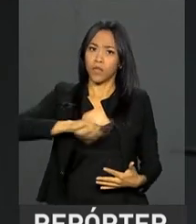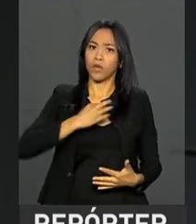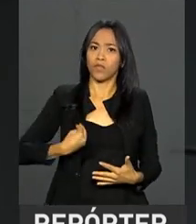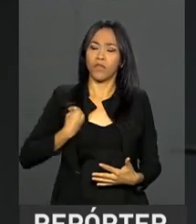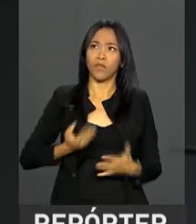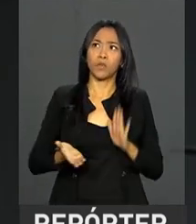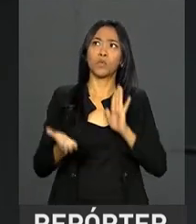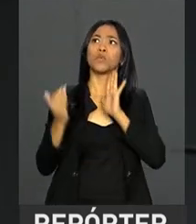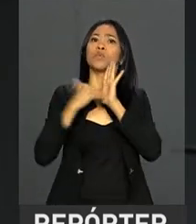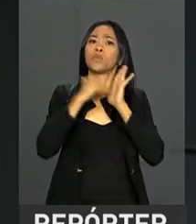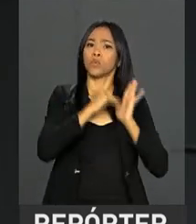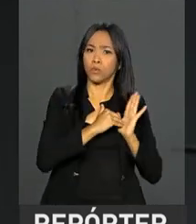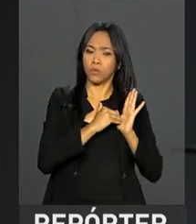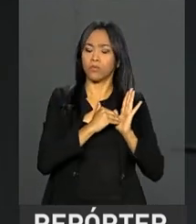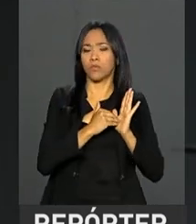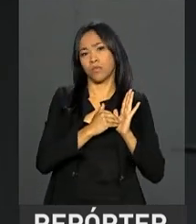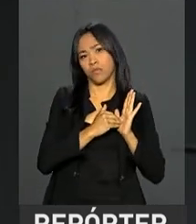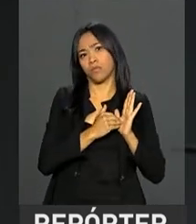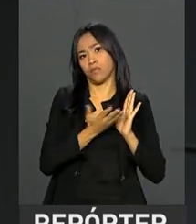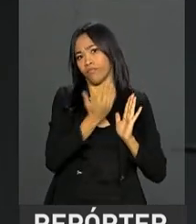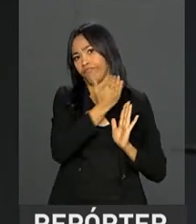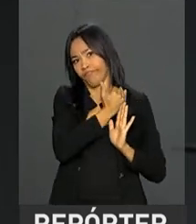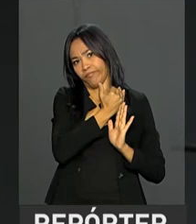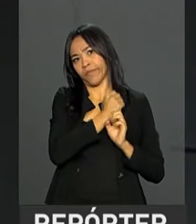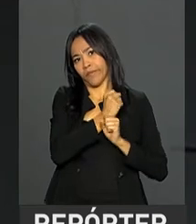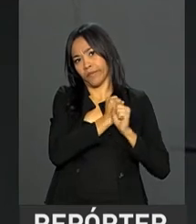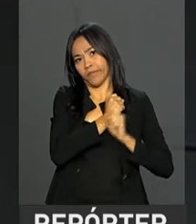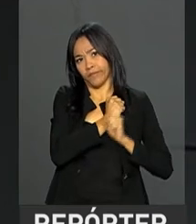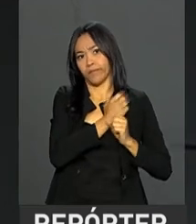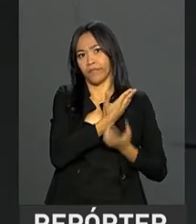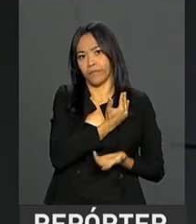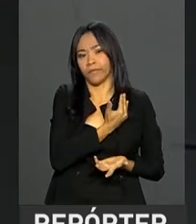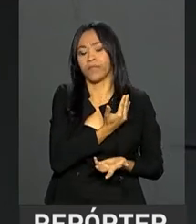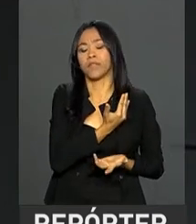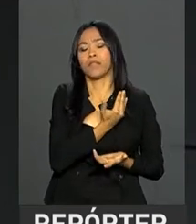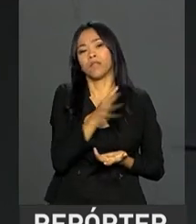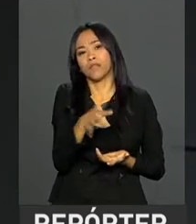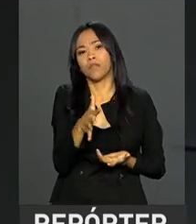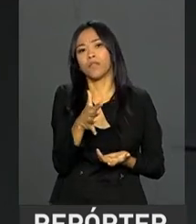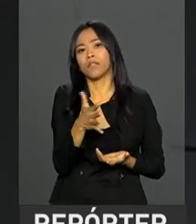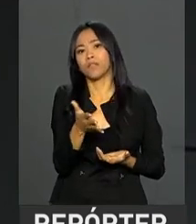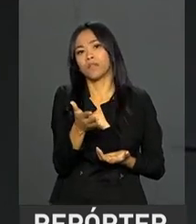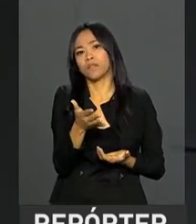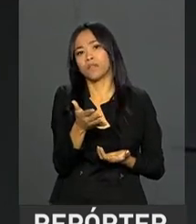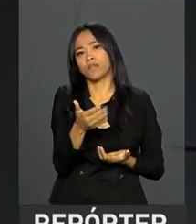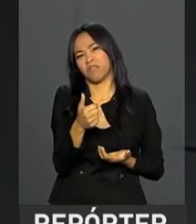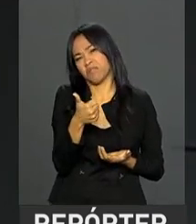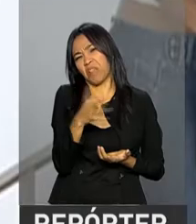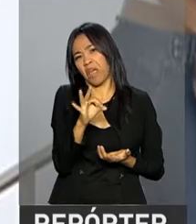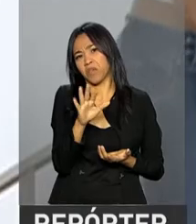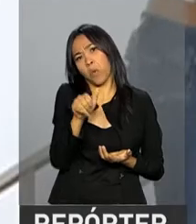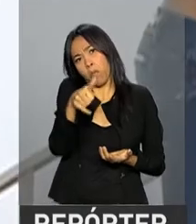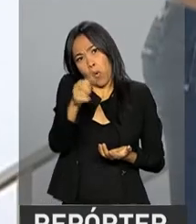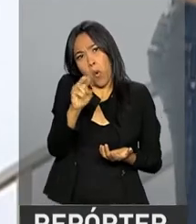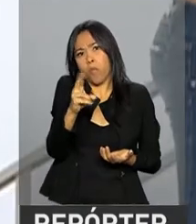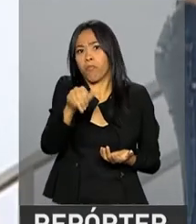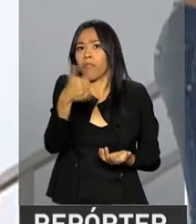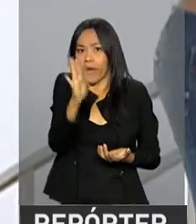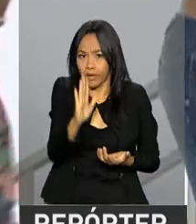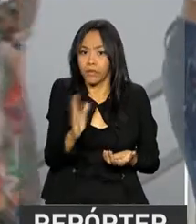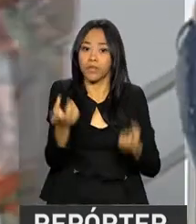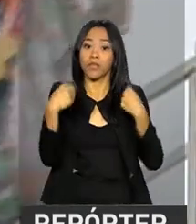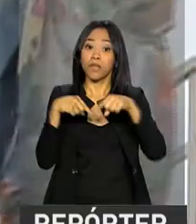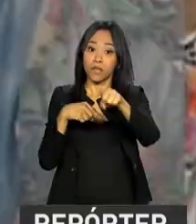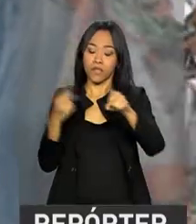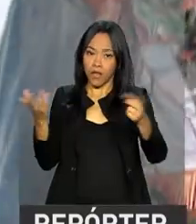últimos nos últimos tempos talvez a na última década ou mais surpresas que já